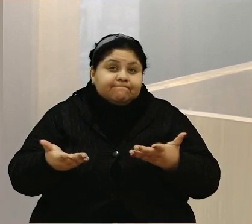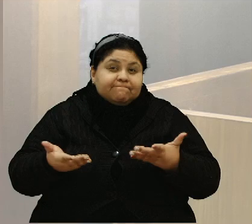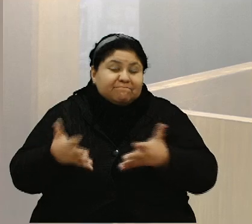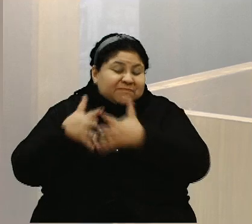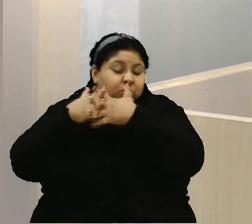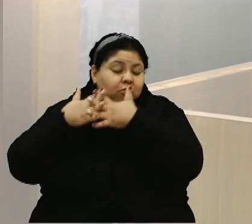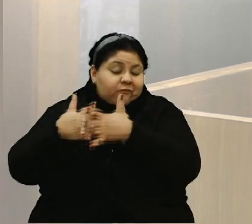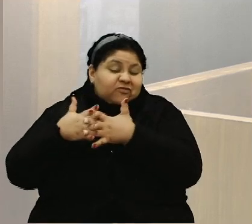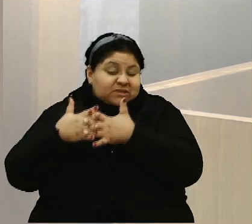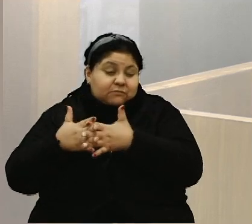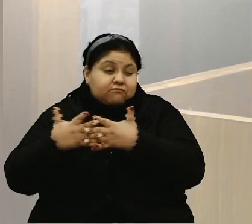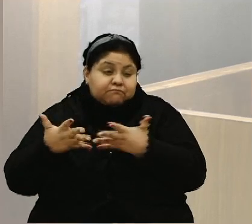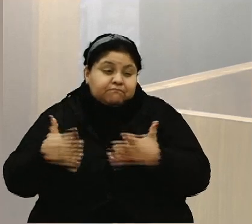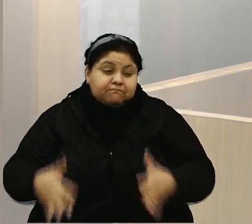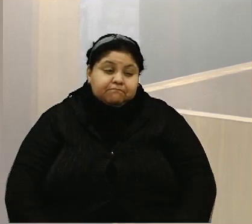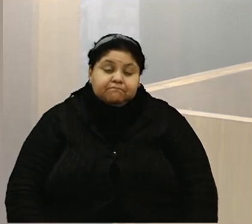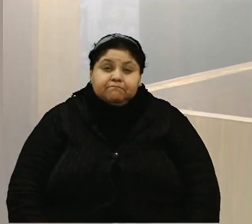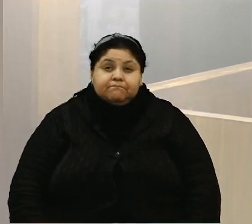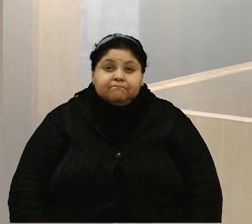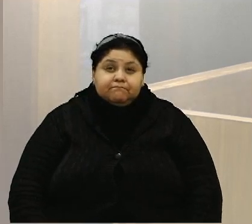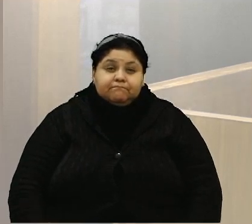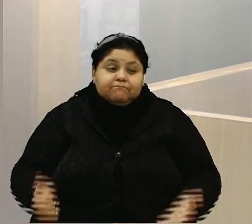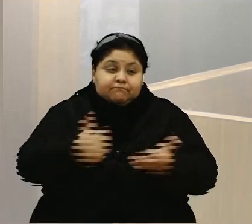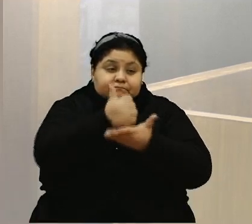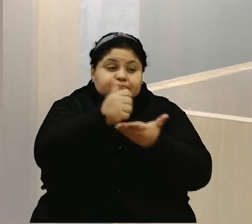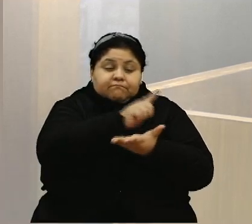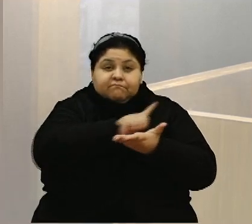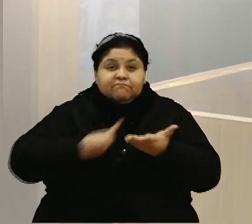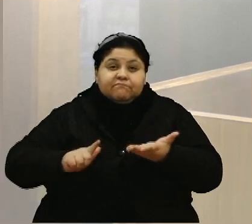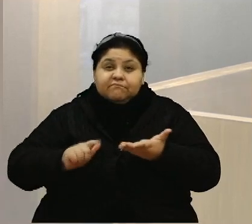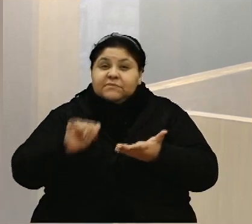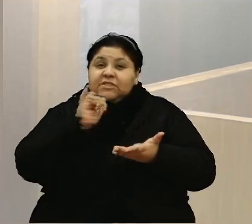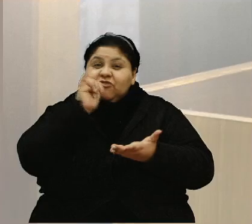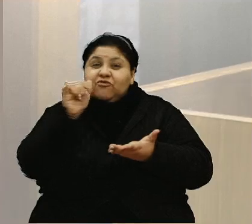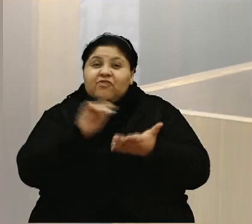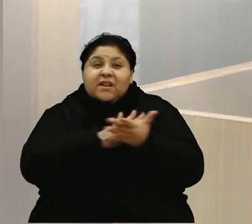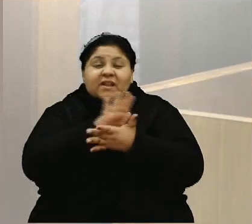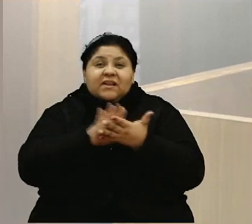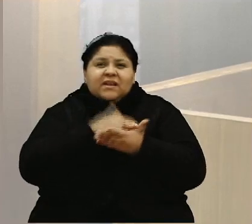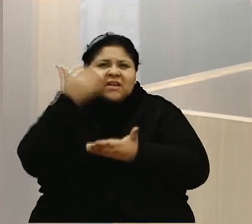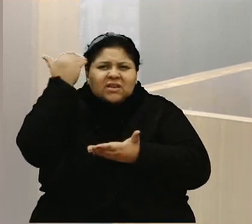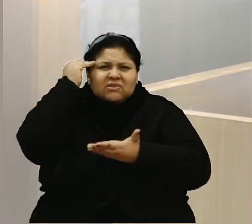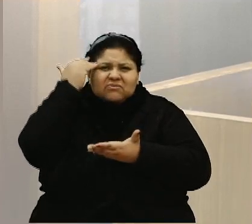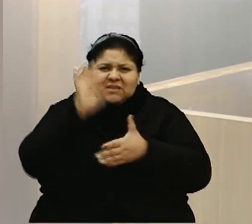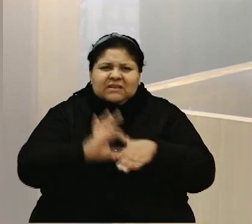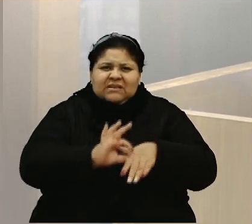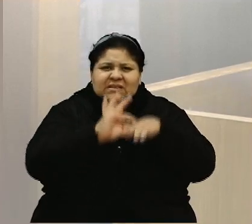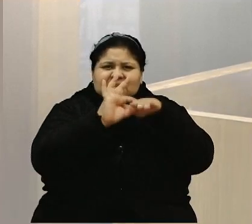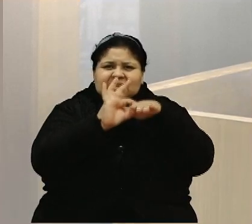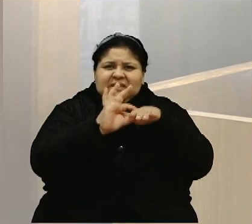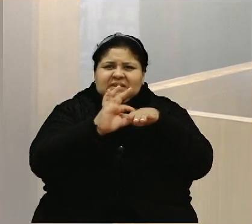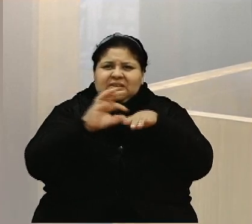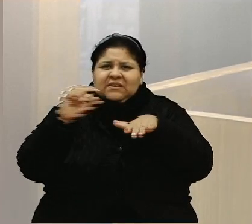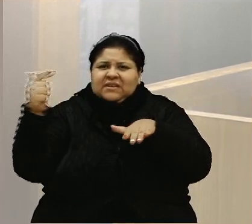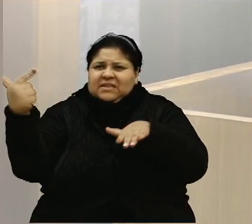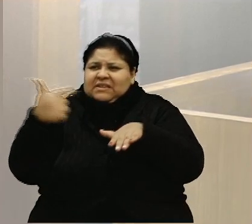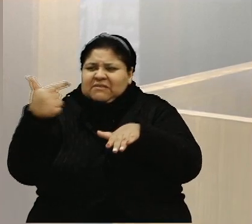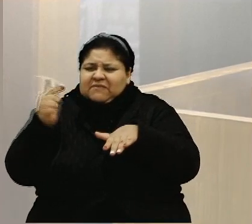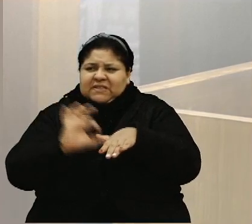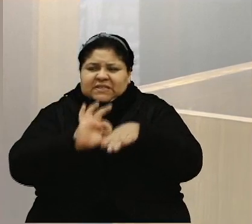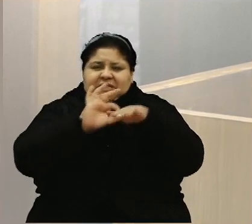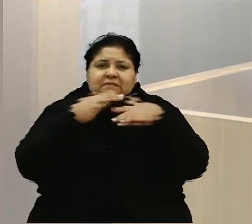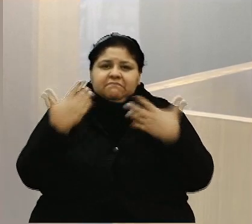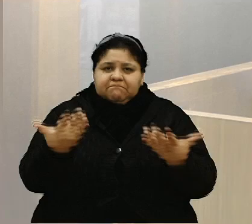caos. A base do governo não fala nada. Nem sei mais se tem liderança, se tem